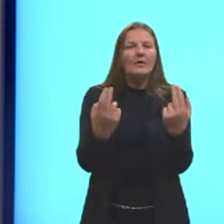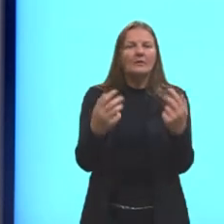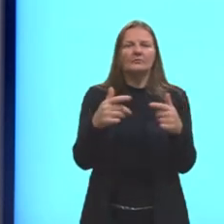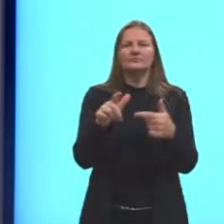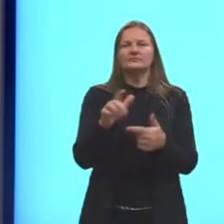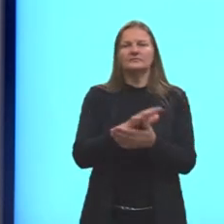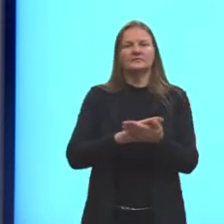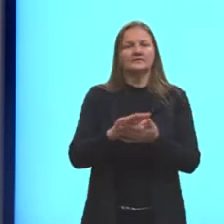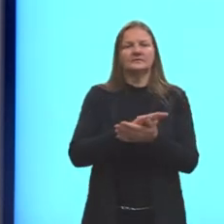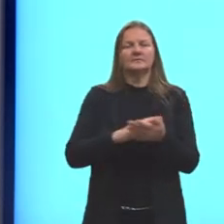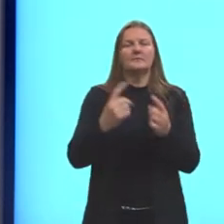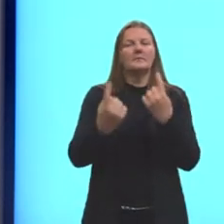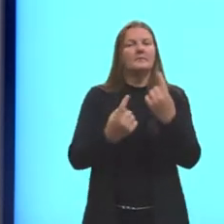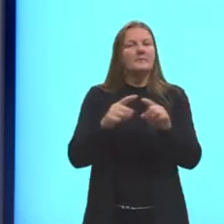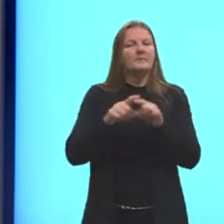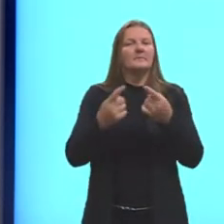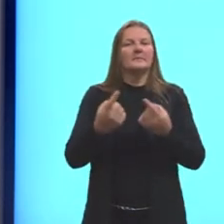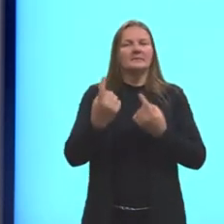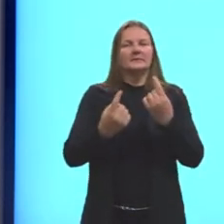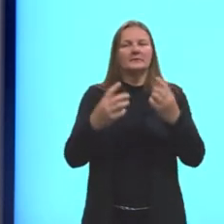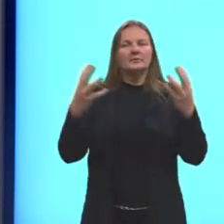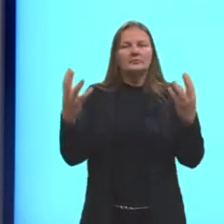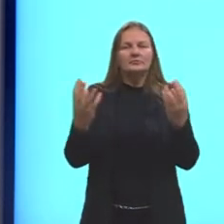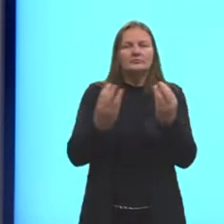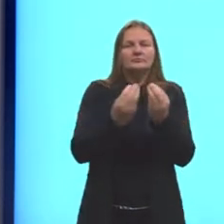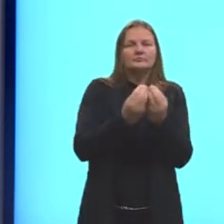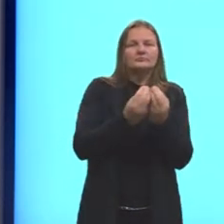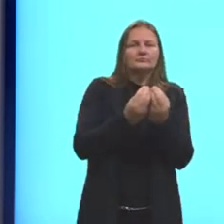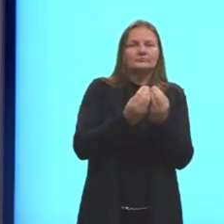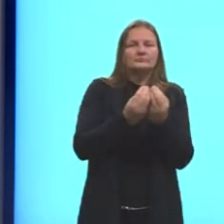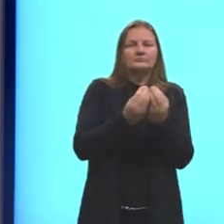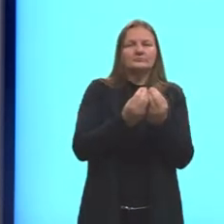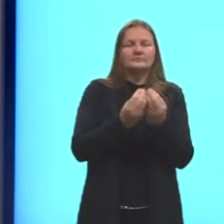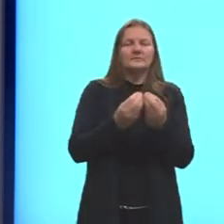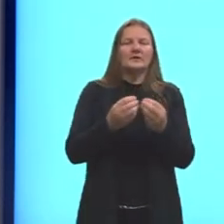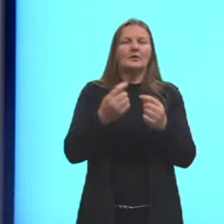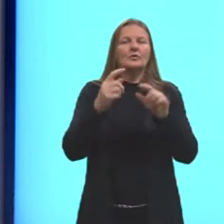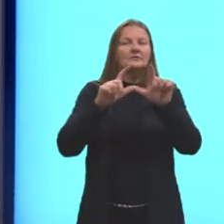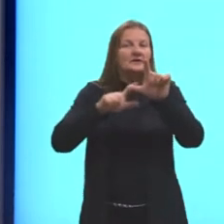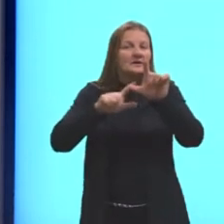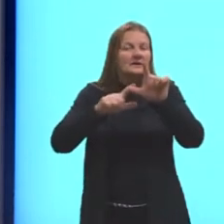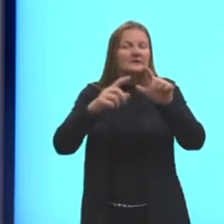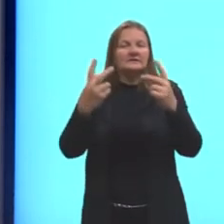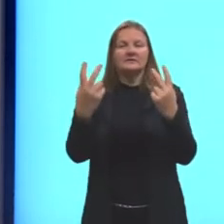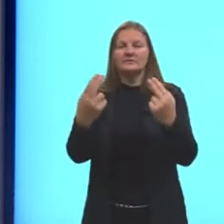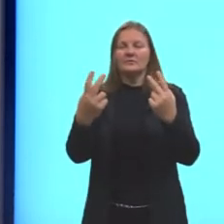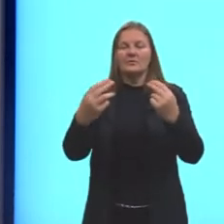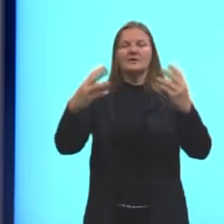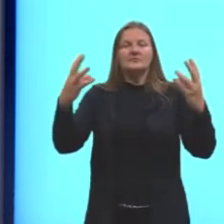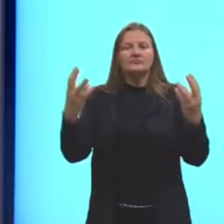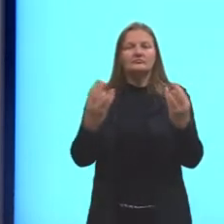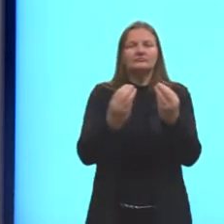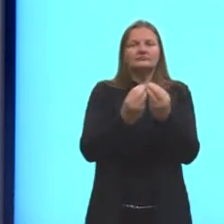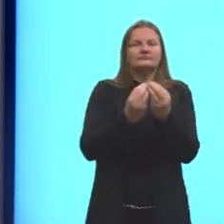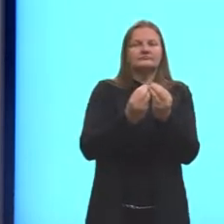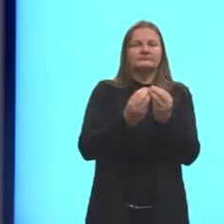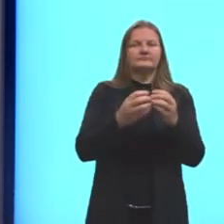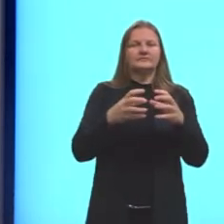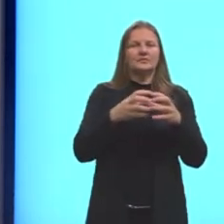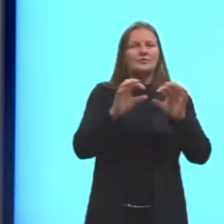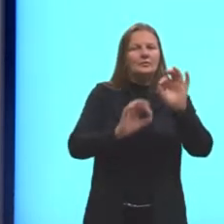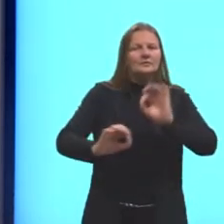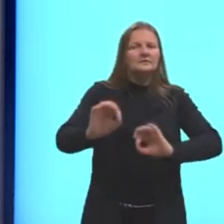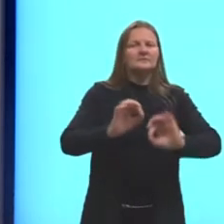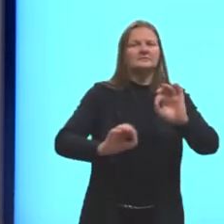mas aí nós podemos utilizar o agrupamento eu vou agrupar os termos conforme eu posso ali